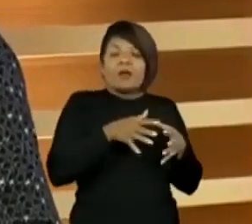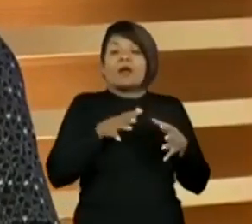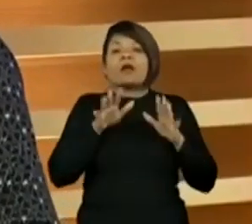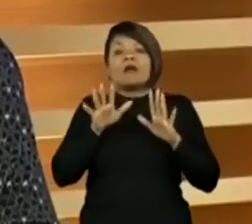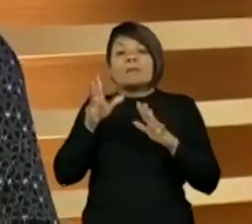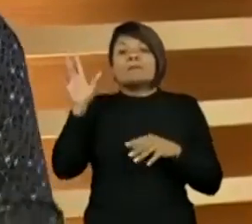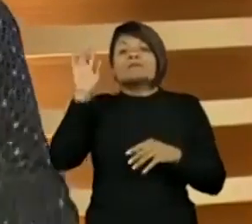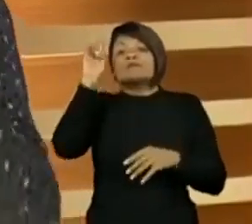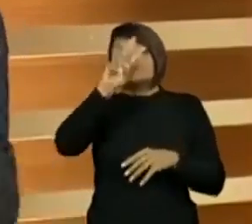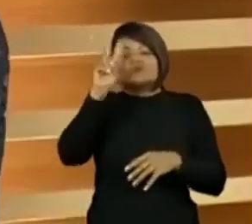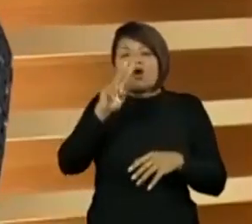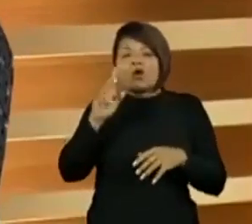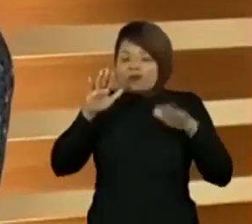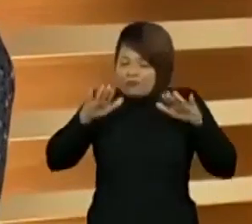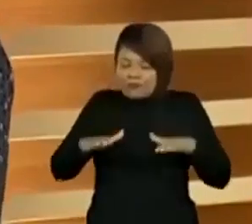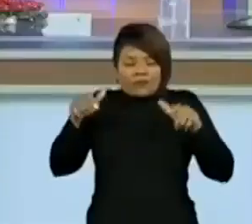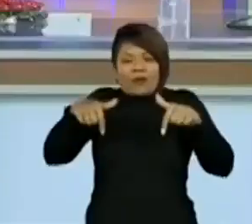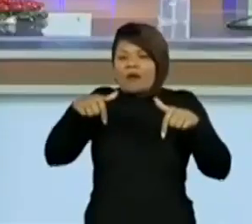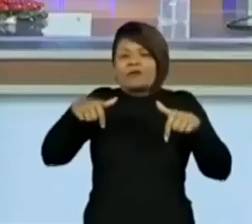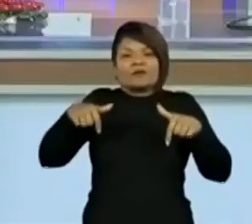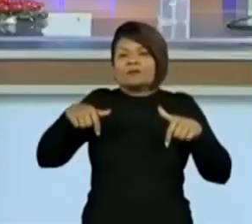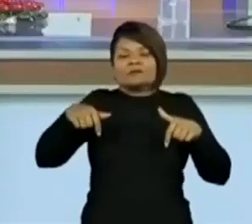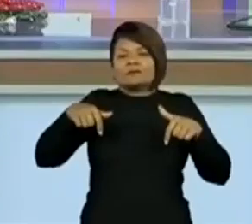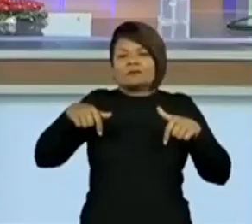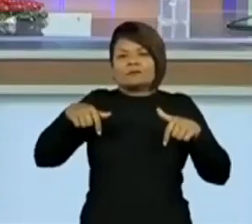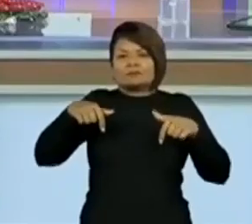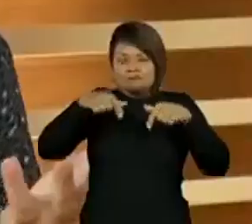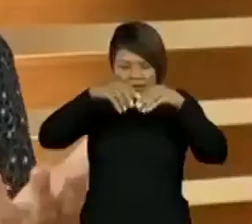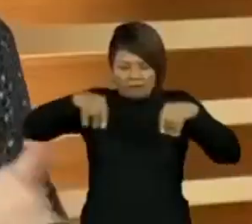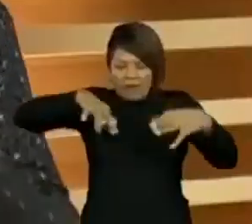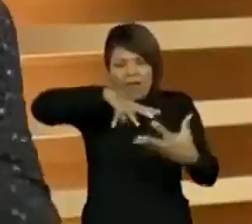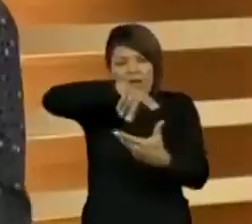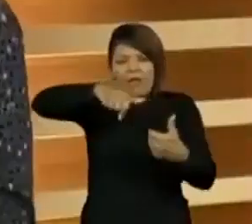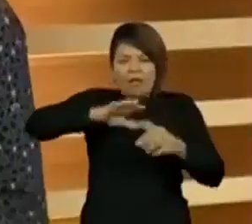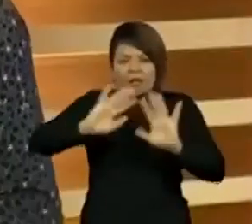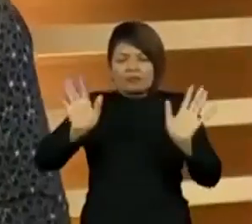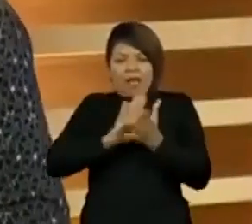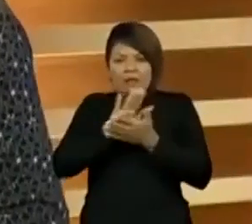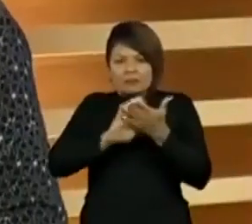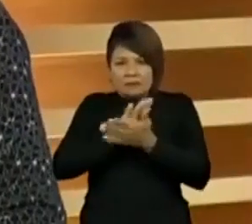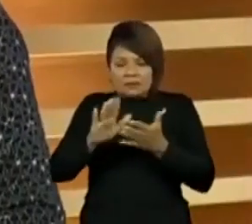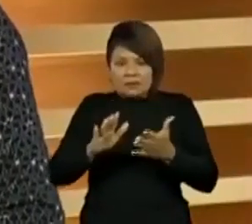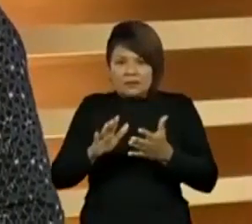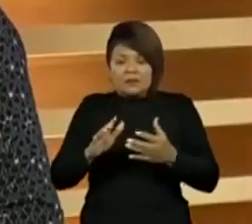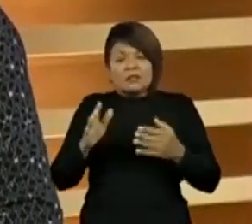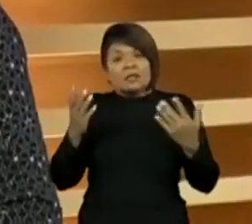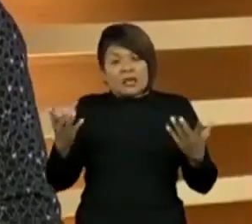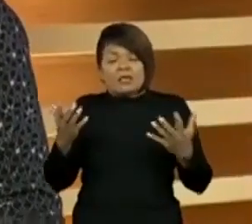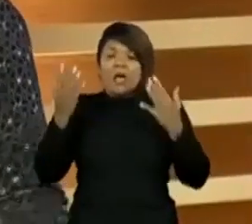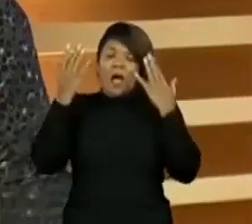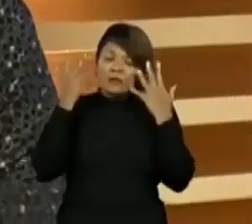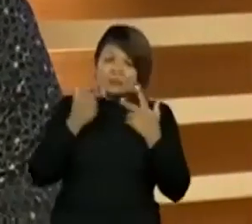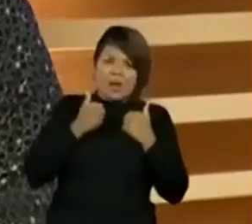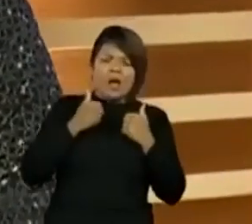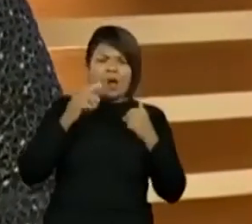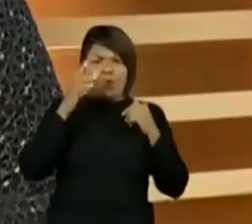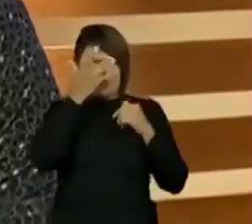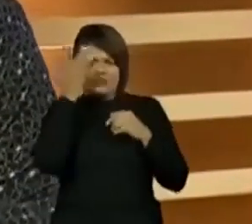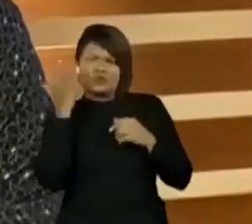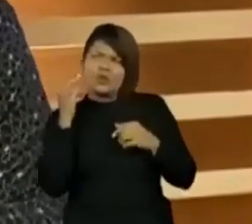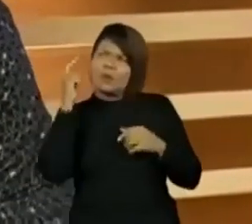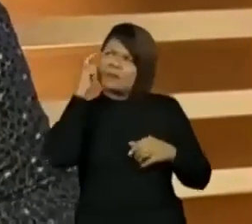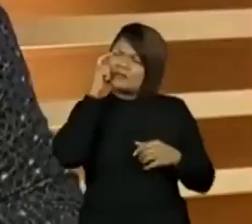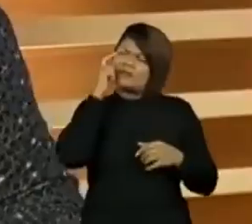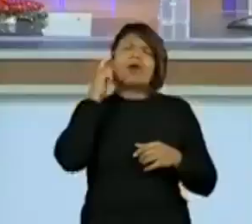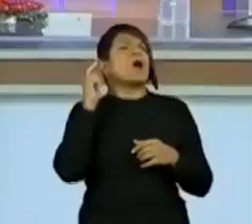na Terra e eles não sabiam muito bem onde é que elas ficavam, sabiam que elas existiam. Porque às vezes, quando